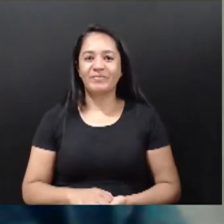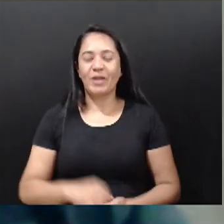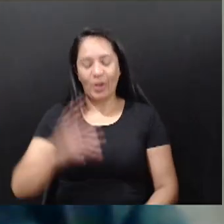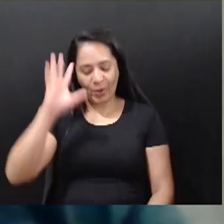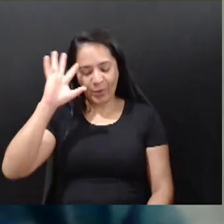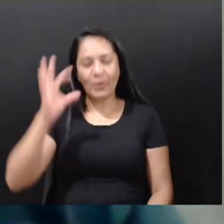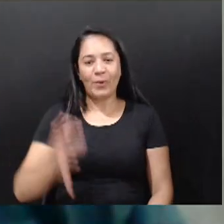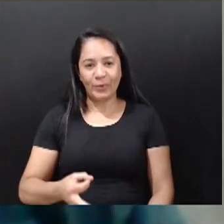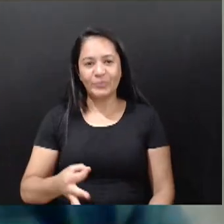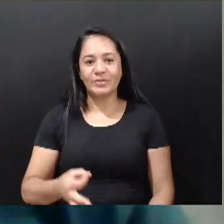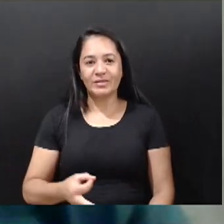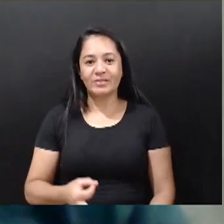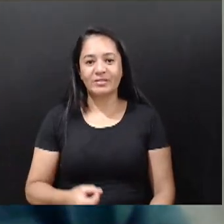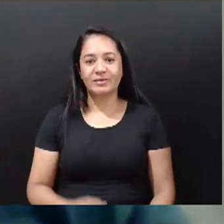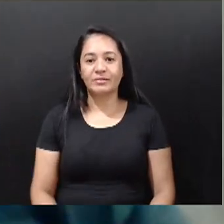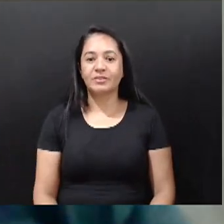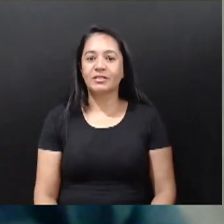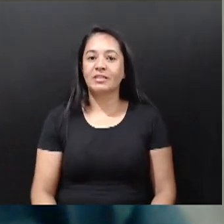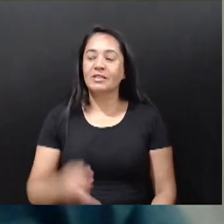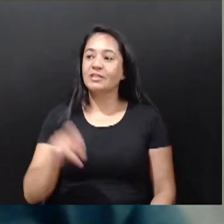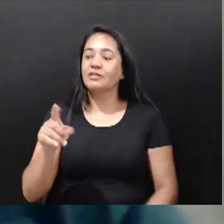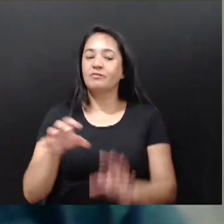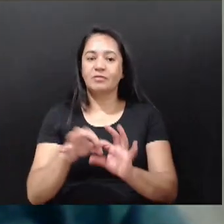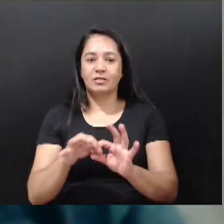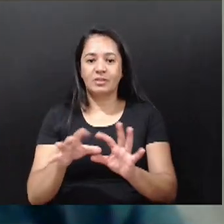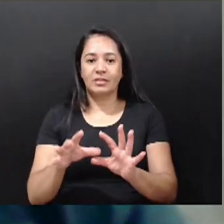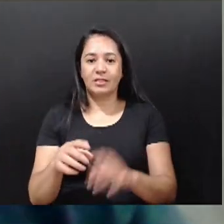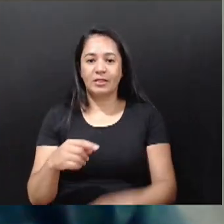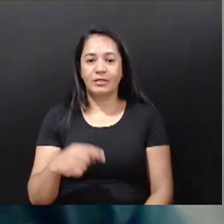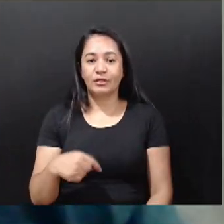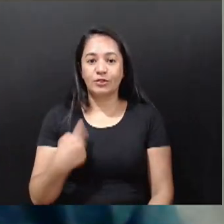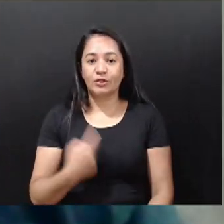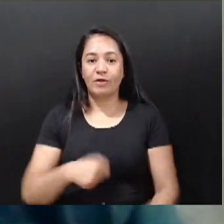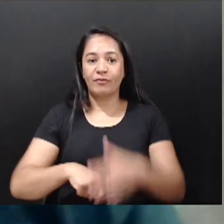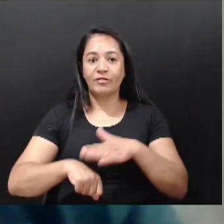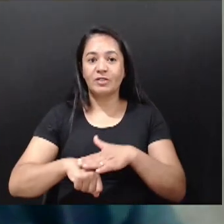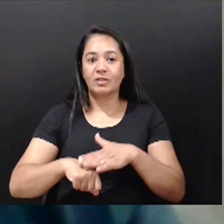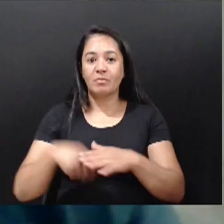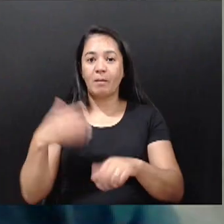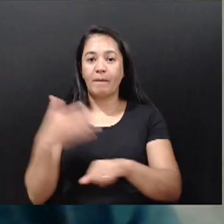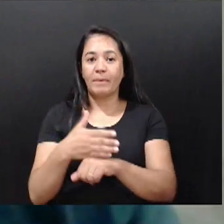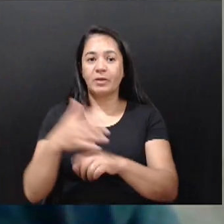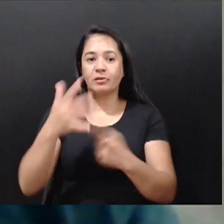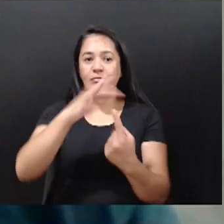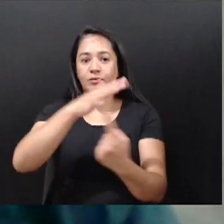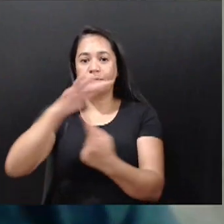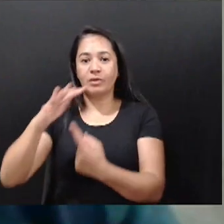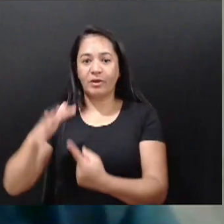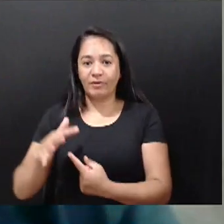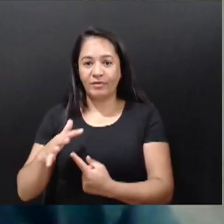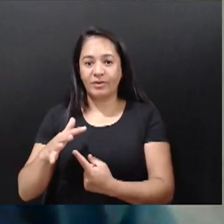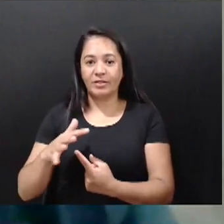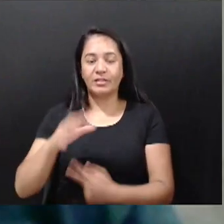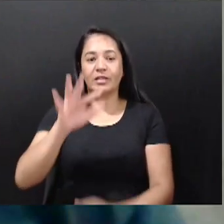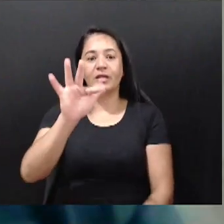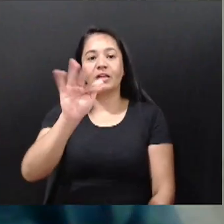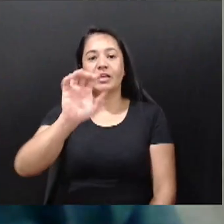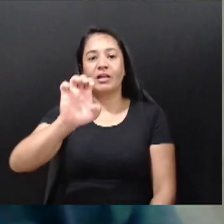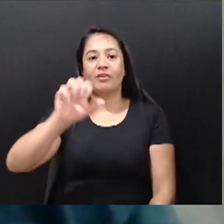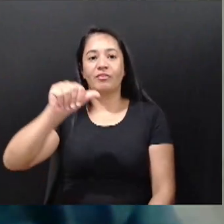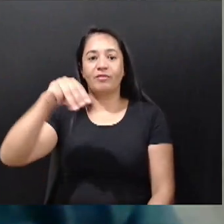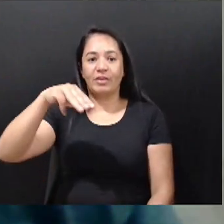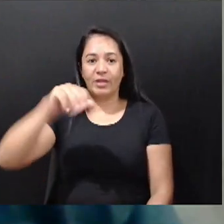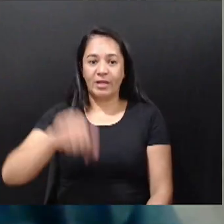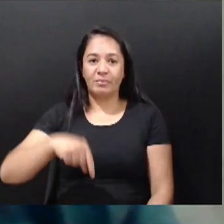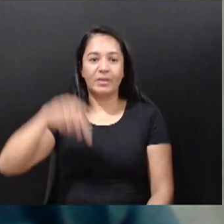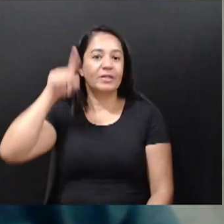Inclusive, se você me permite, nós participamos de uma feira americana, tem a FEAMA, que é a Feira do Meio Ambiente de Americana, né? E